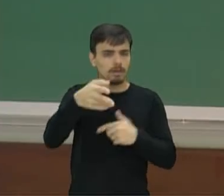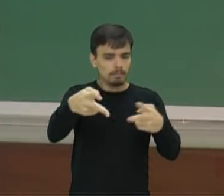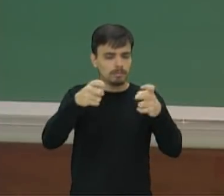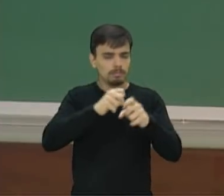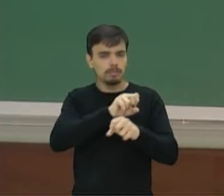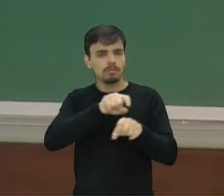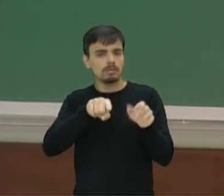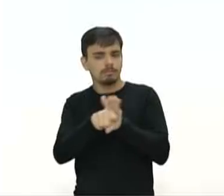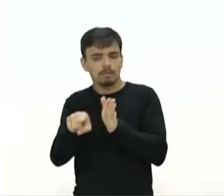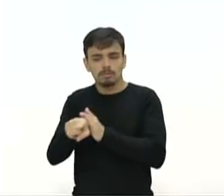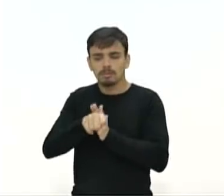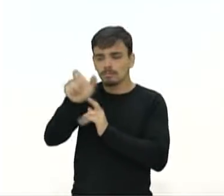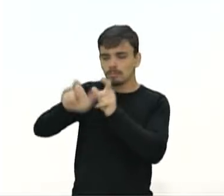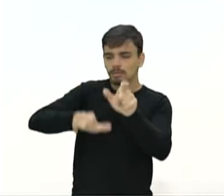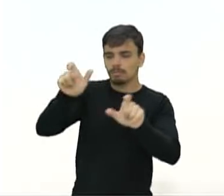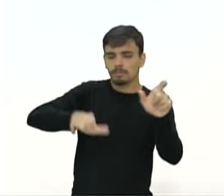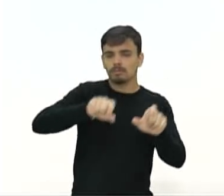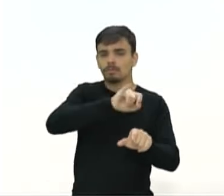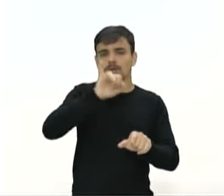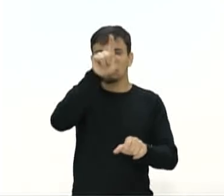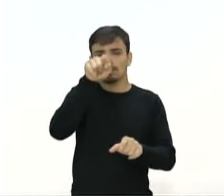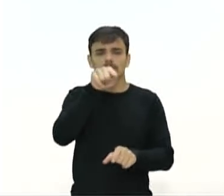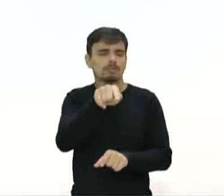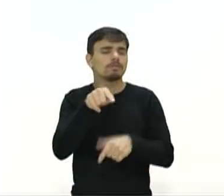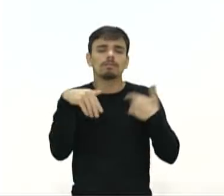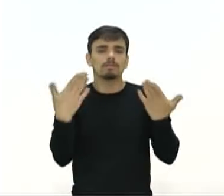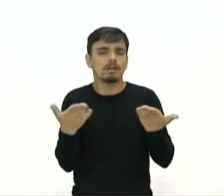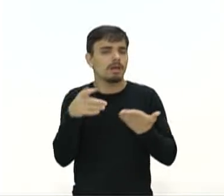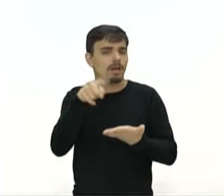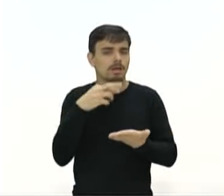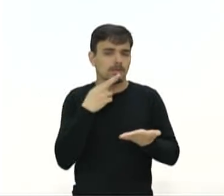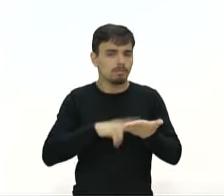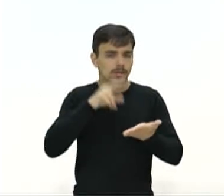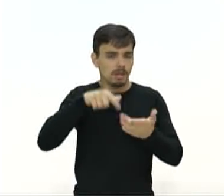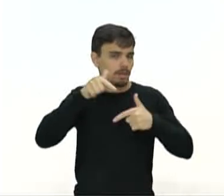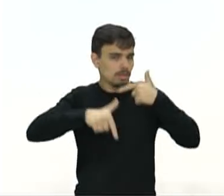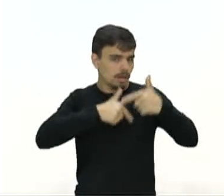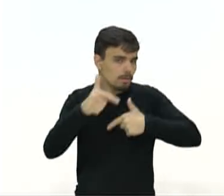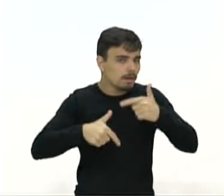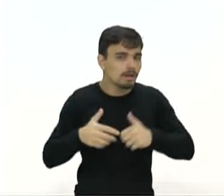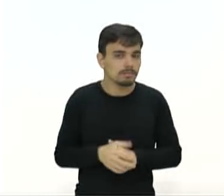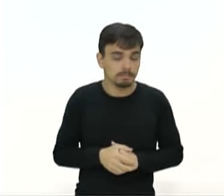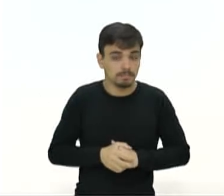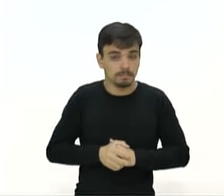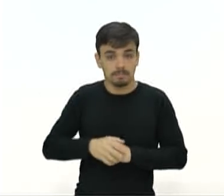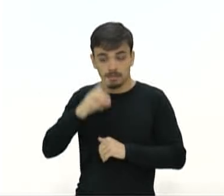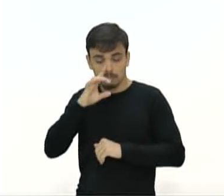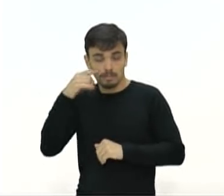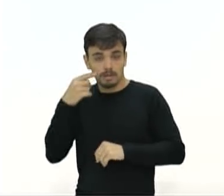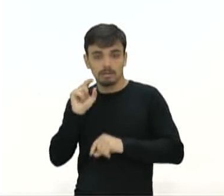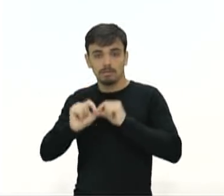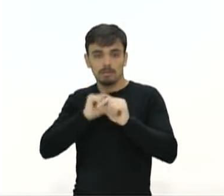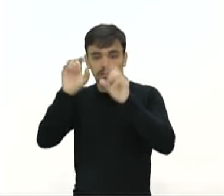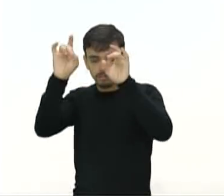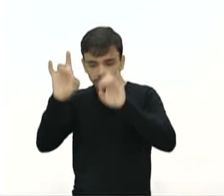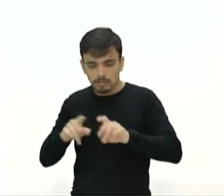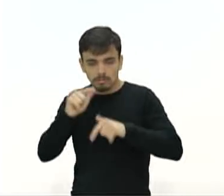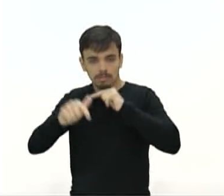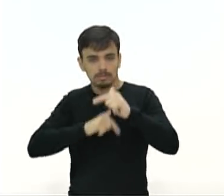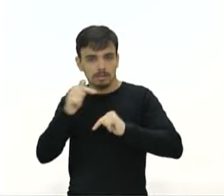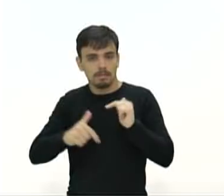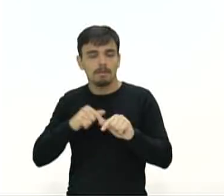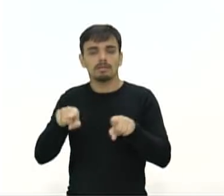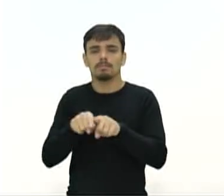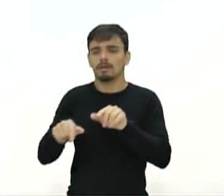quando perguntamos às pessoas quem é você, muitas vezes a resposta é a profissão? Para Durkheim, a especialização do trabalho de